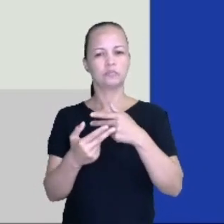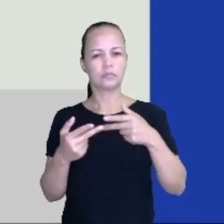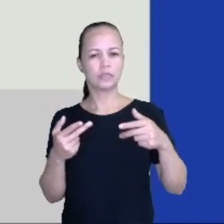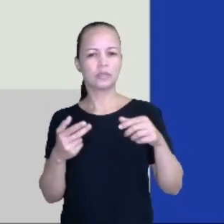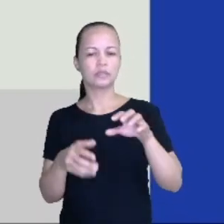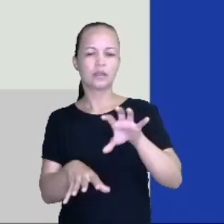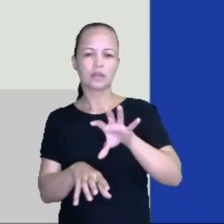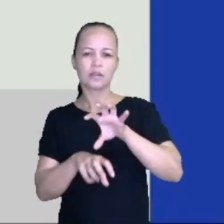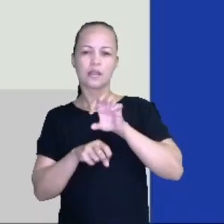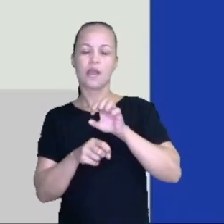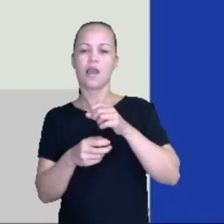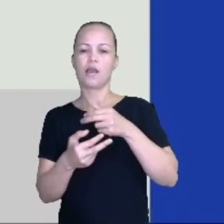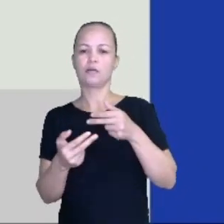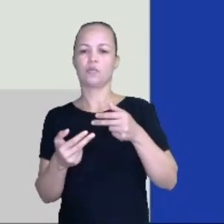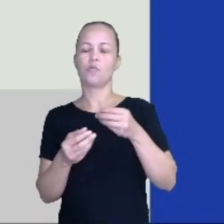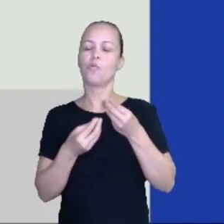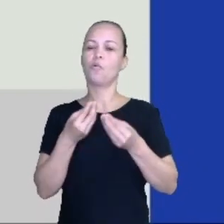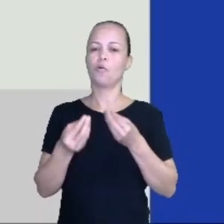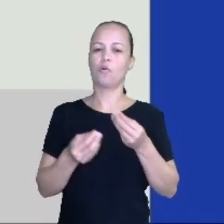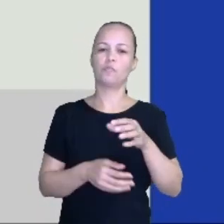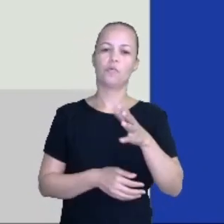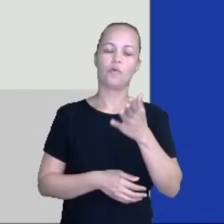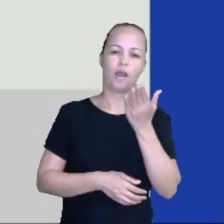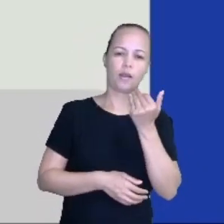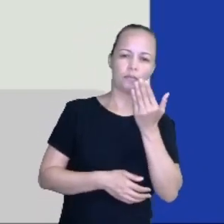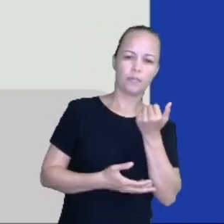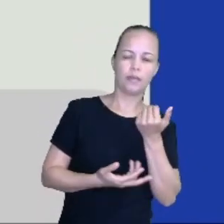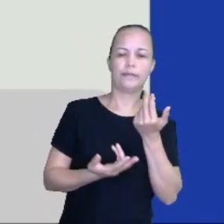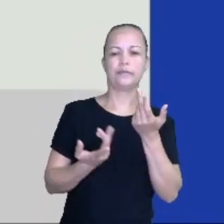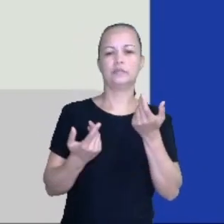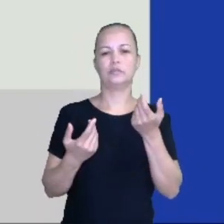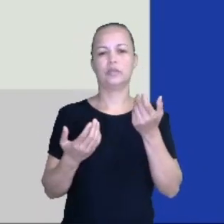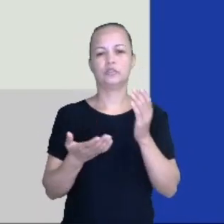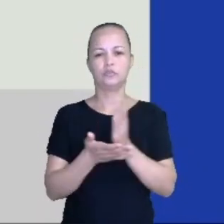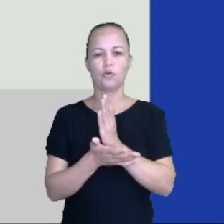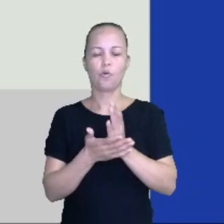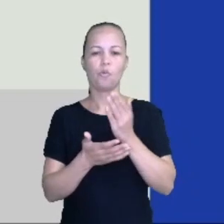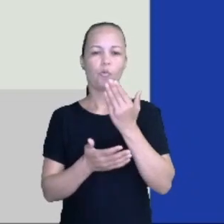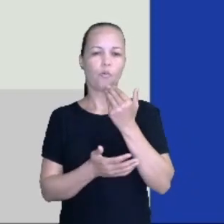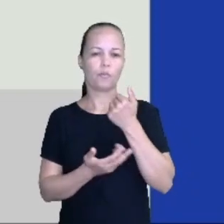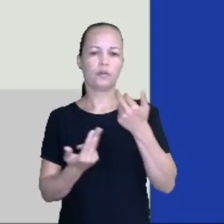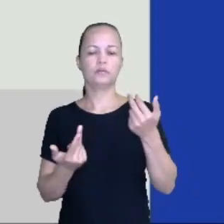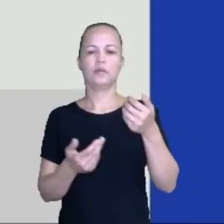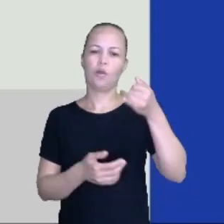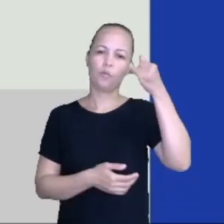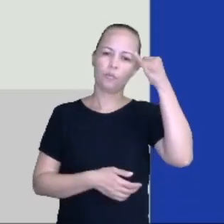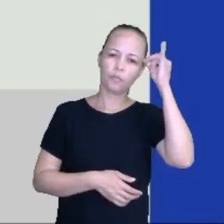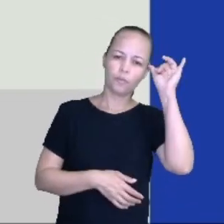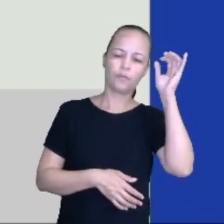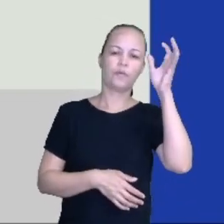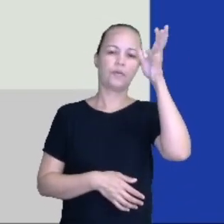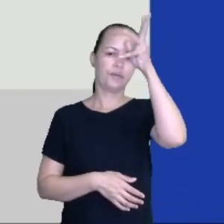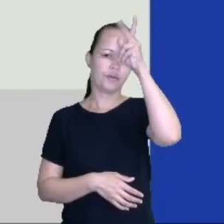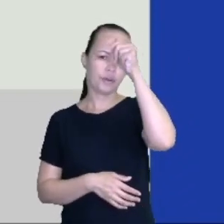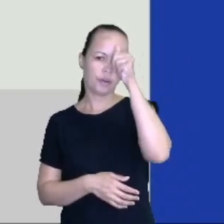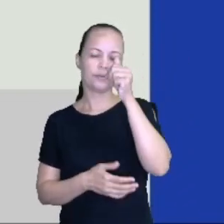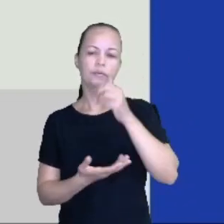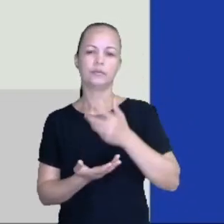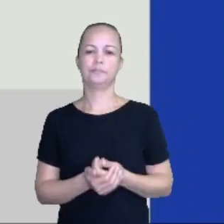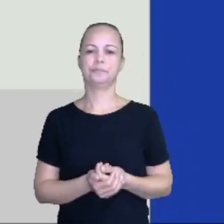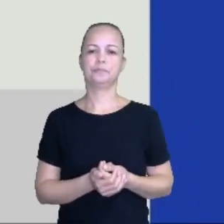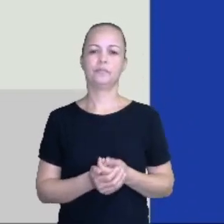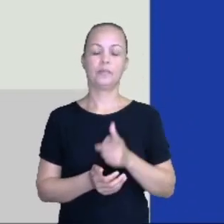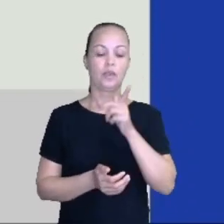recursos, como a alimentação, que a gente se alimenta de alguns animais também, o boi, a galinha,